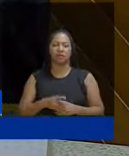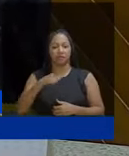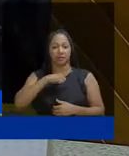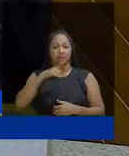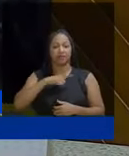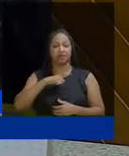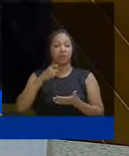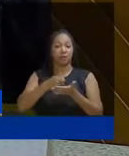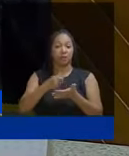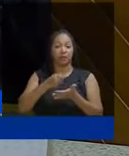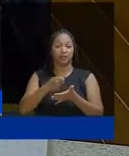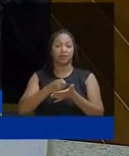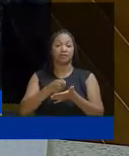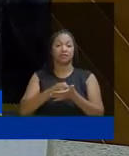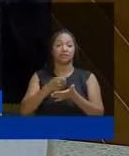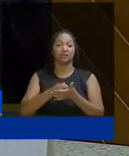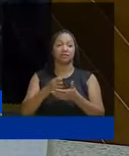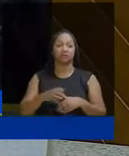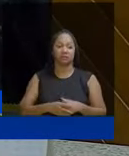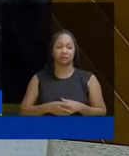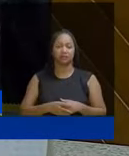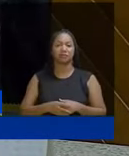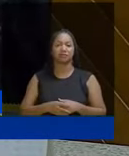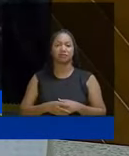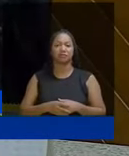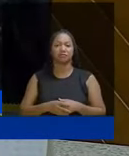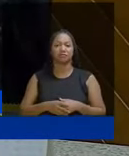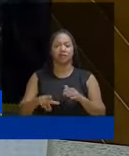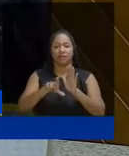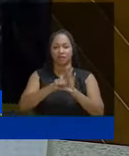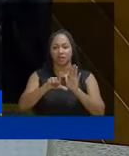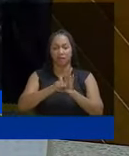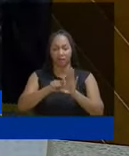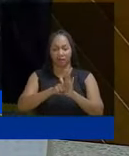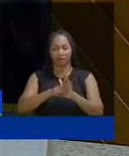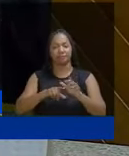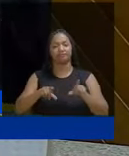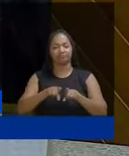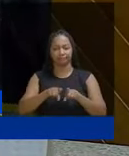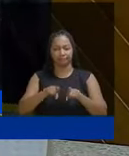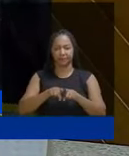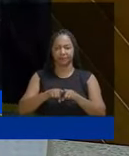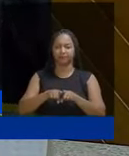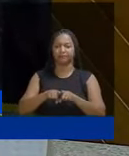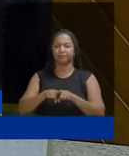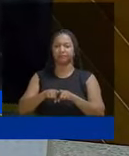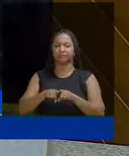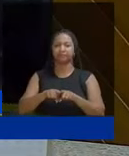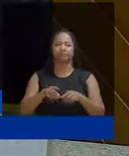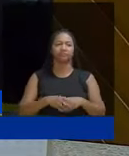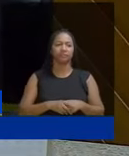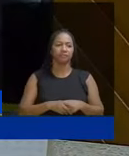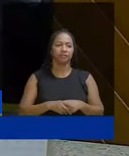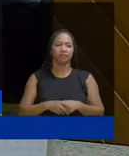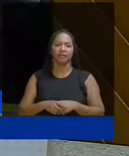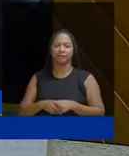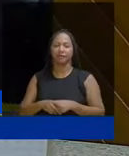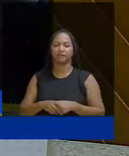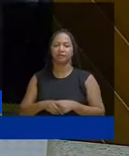um dever estabelecido tanto na lei, genericamente, quanto nos termos